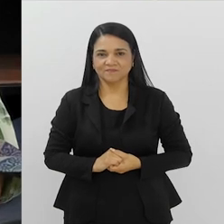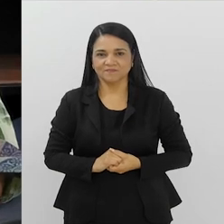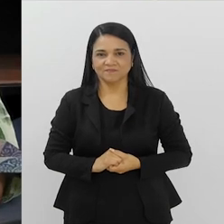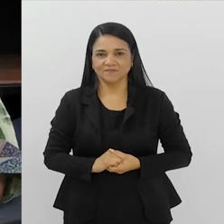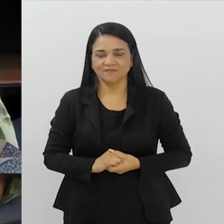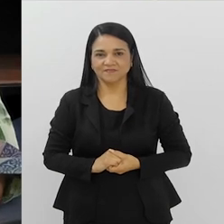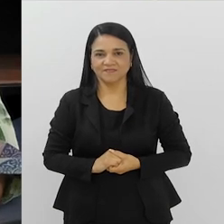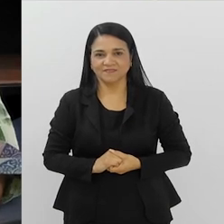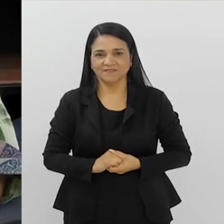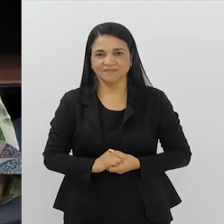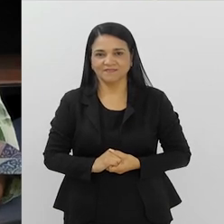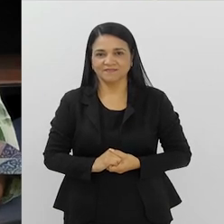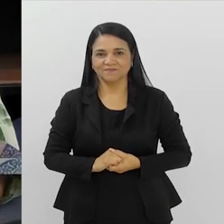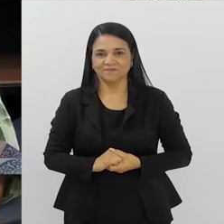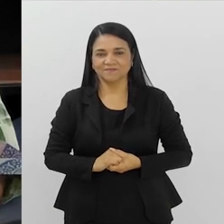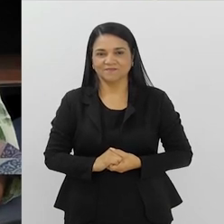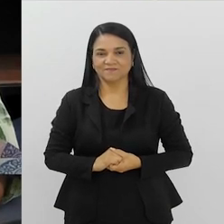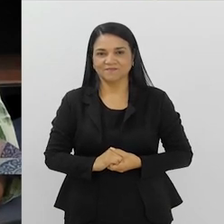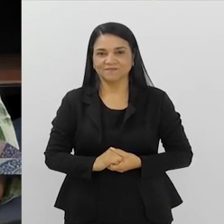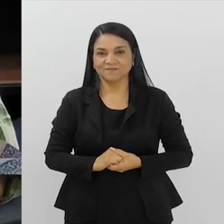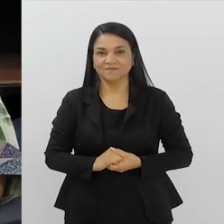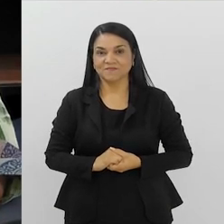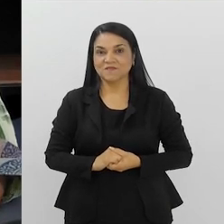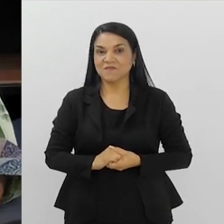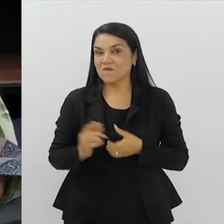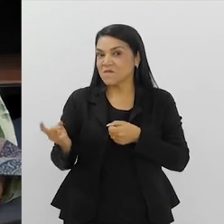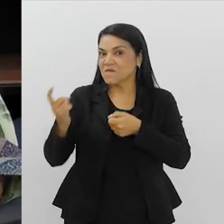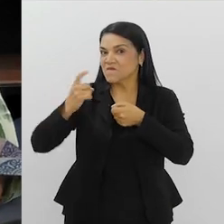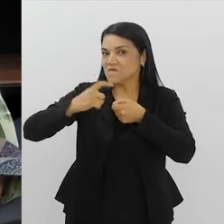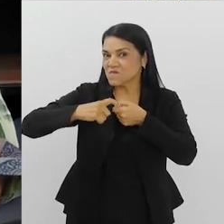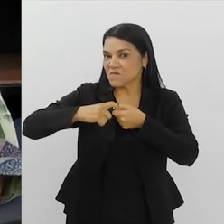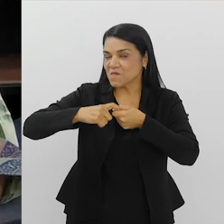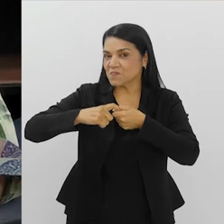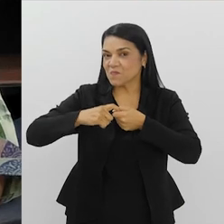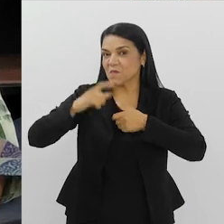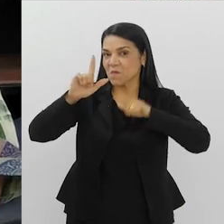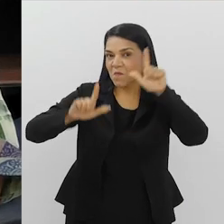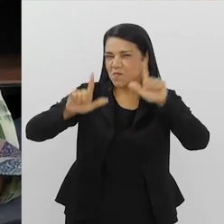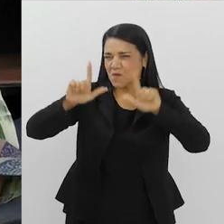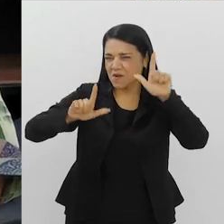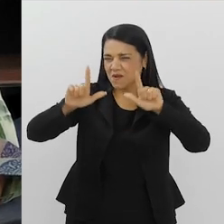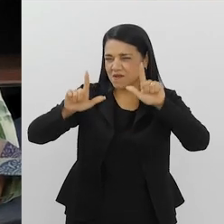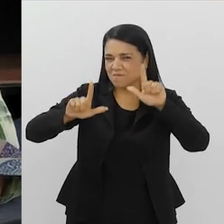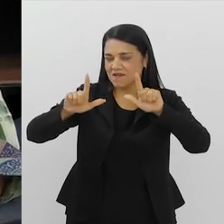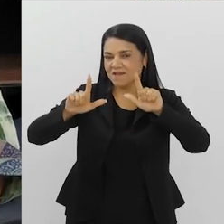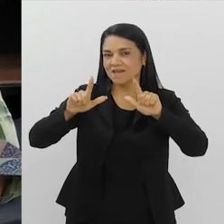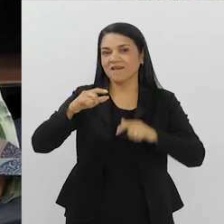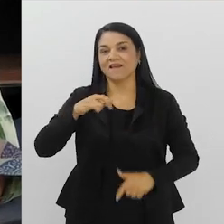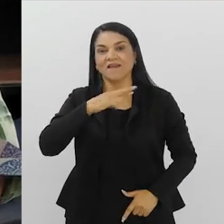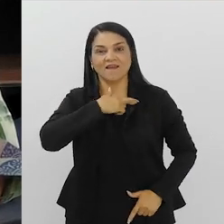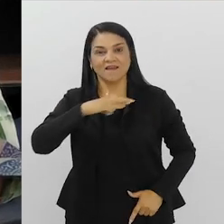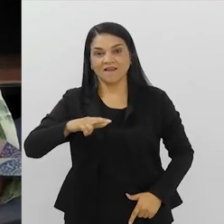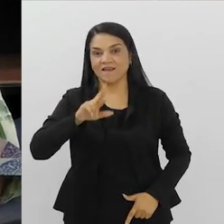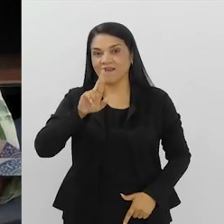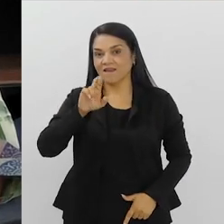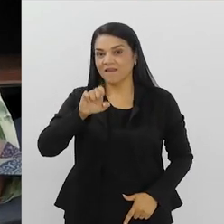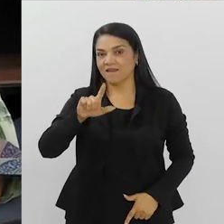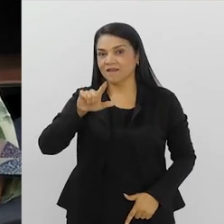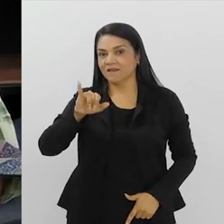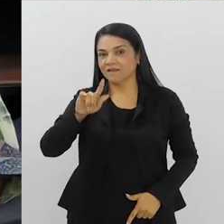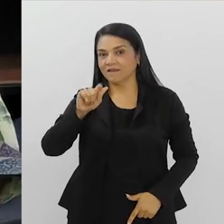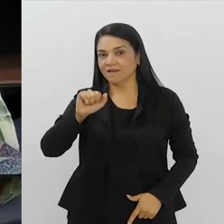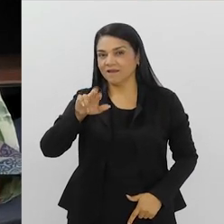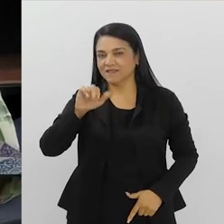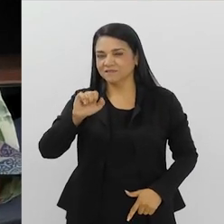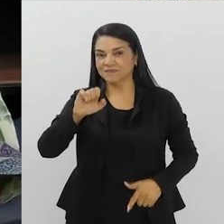como os Mórmons por quê Por Conta do livro que eles usam que é os o livro dos